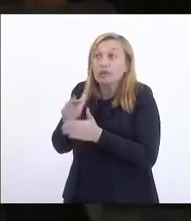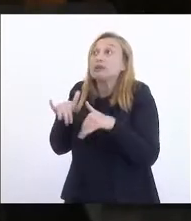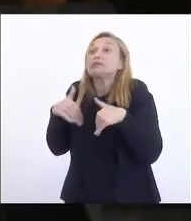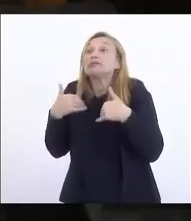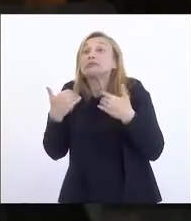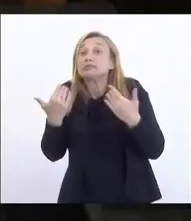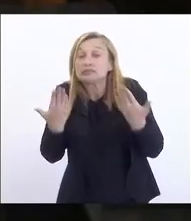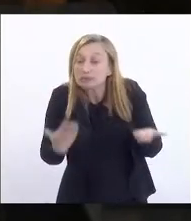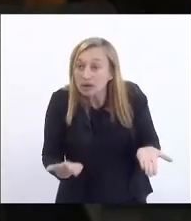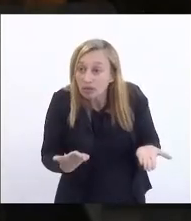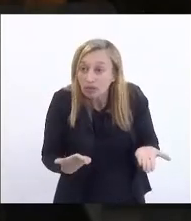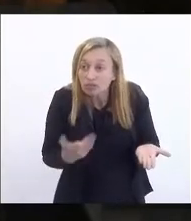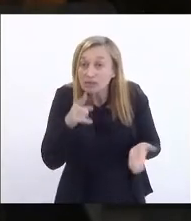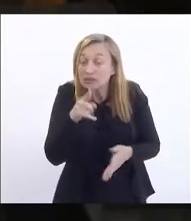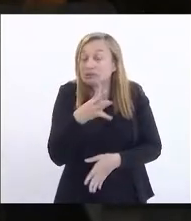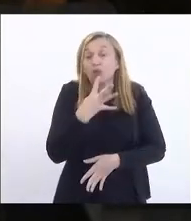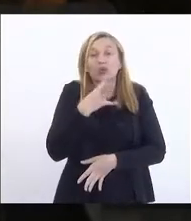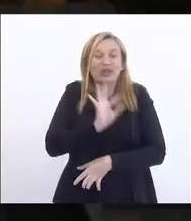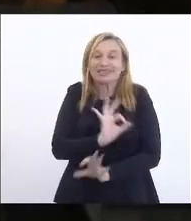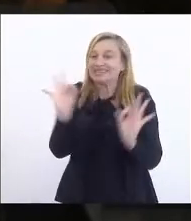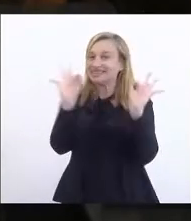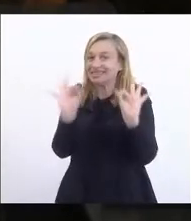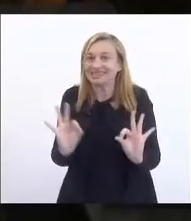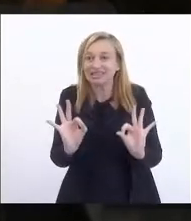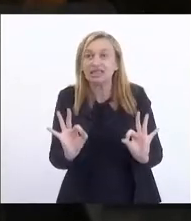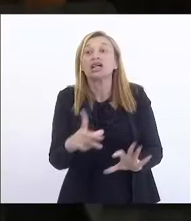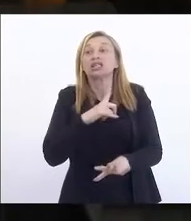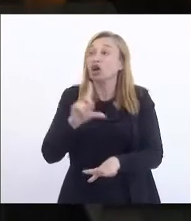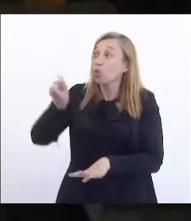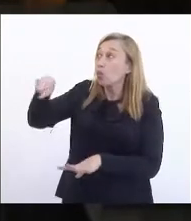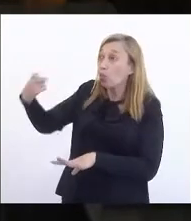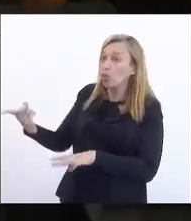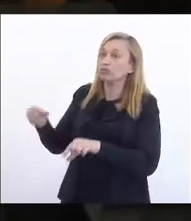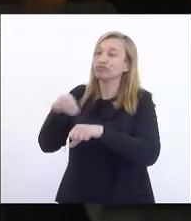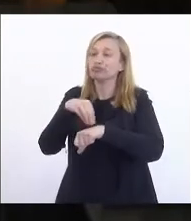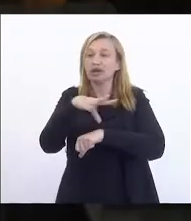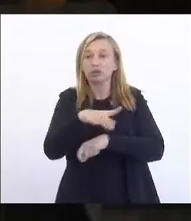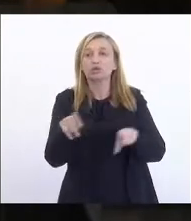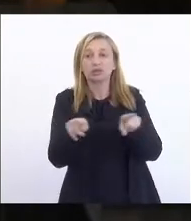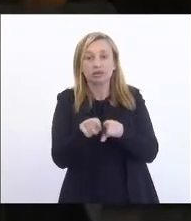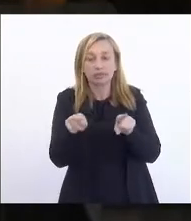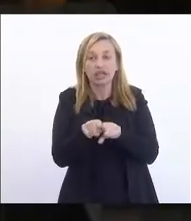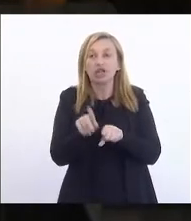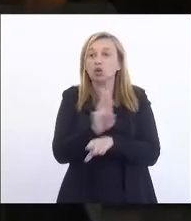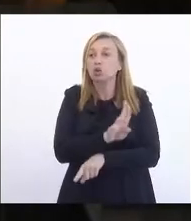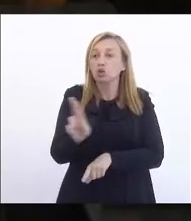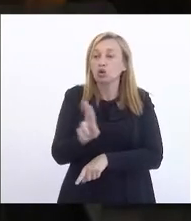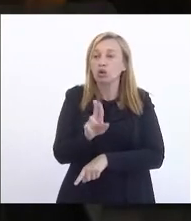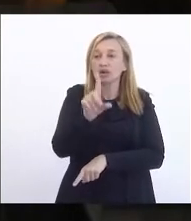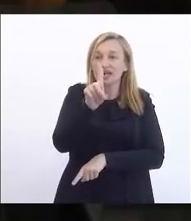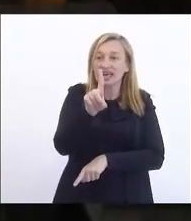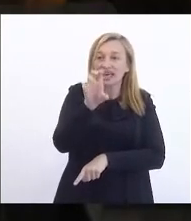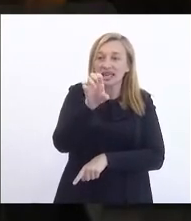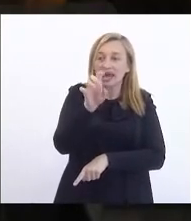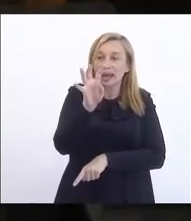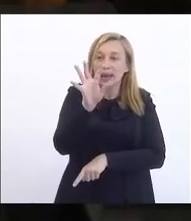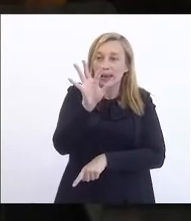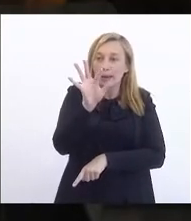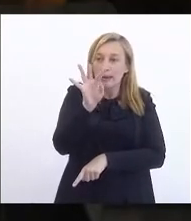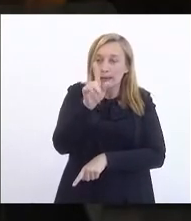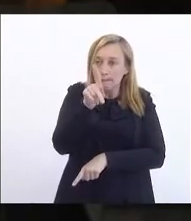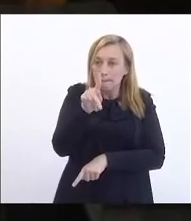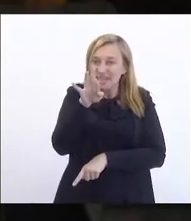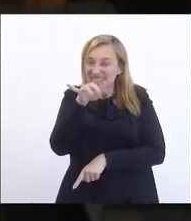você não conhece. Tem um outro indicador chamado depreciação de poços